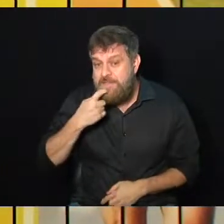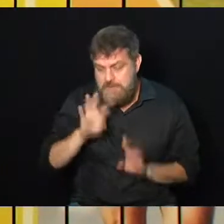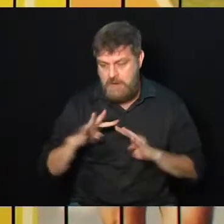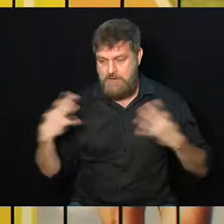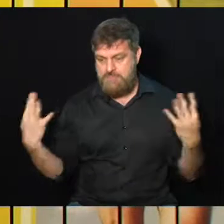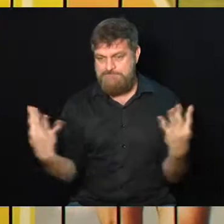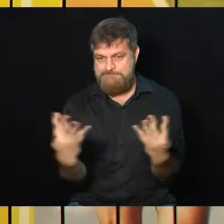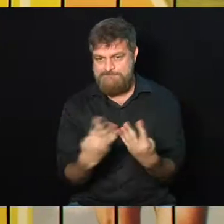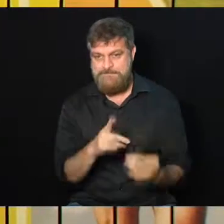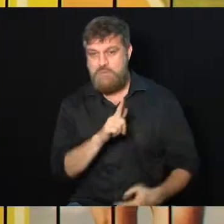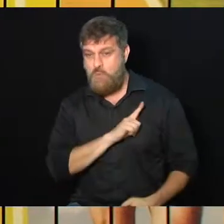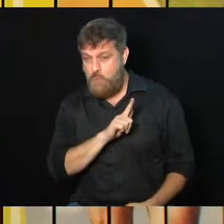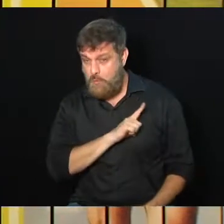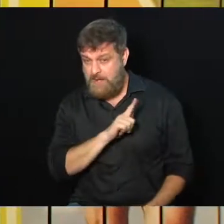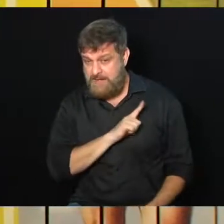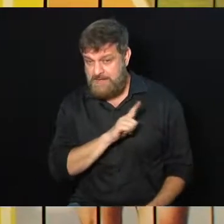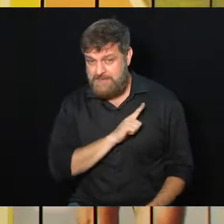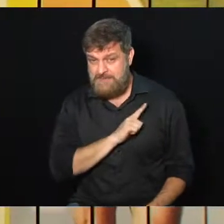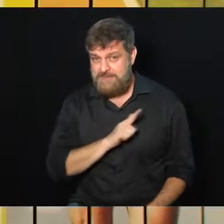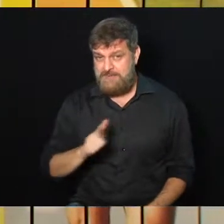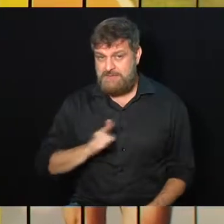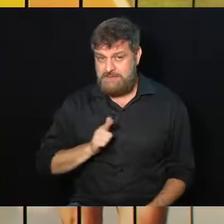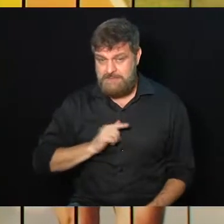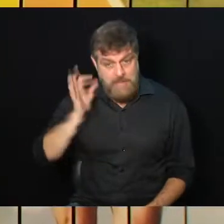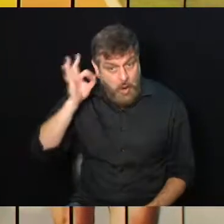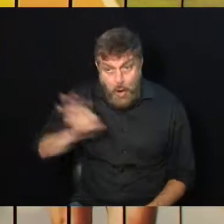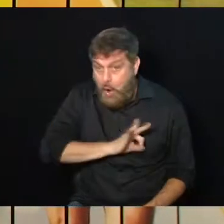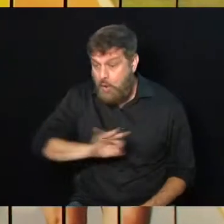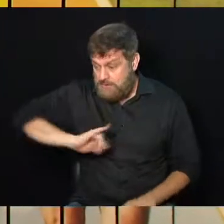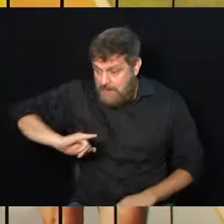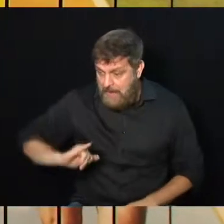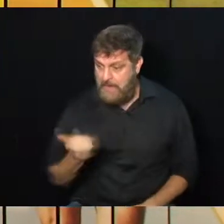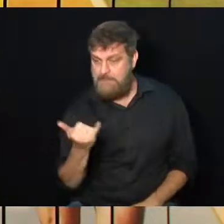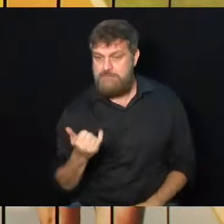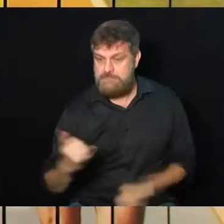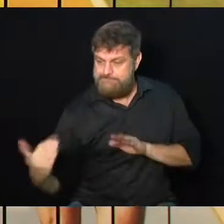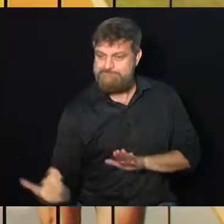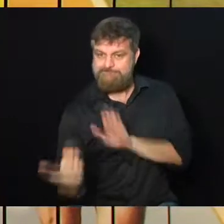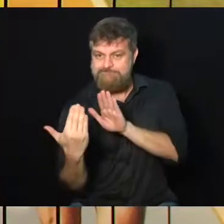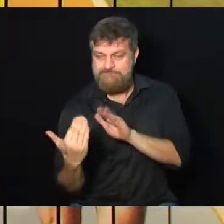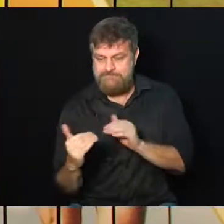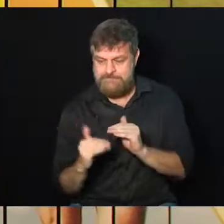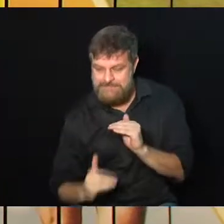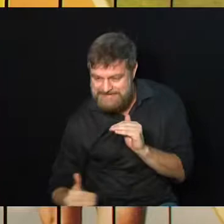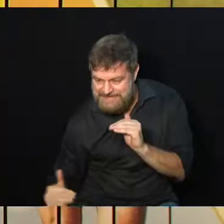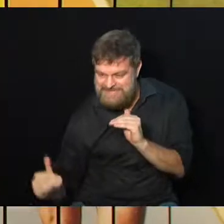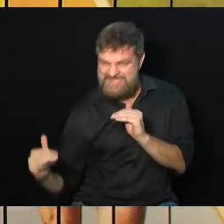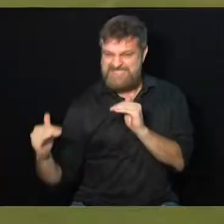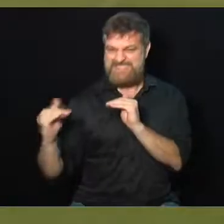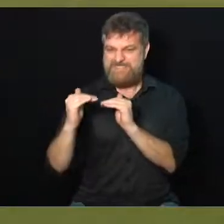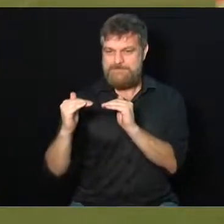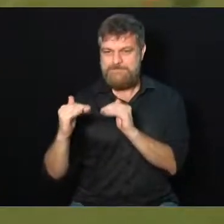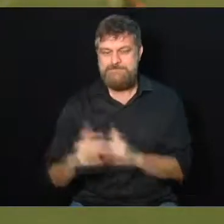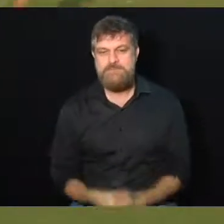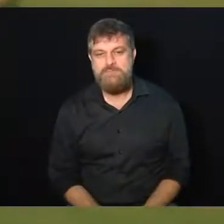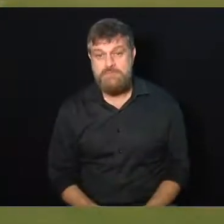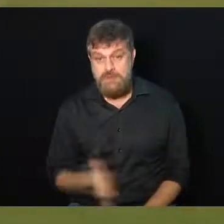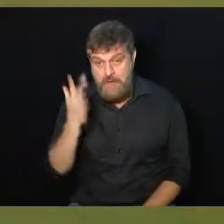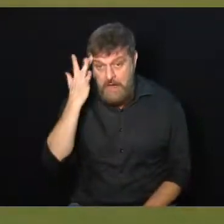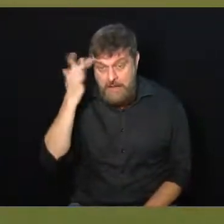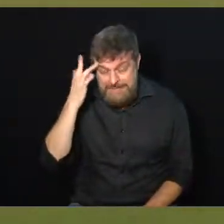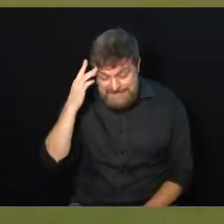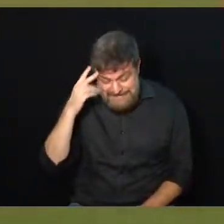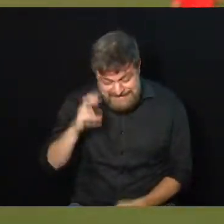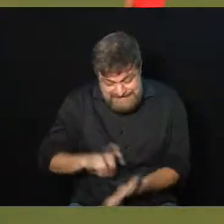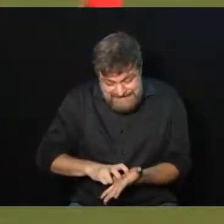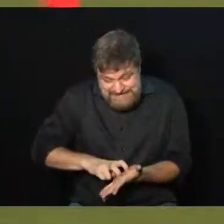Estádio Brinco de Ouro, o Guarani tem uma ótima oportunidade de, enfim, deixar a zona de rebaixamento. Amanhã,